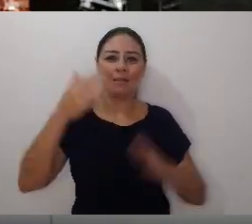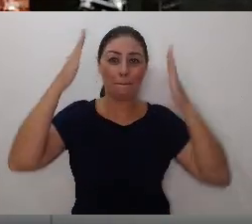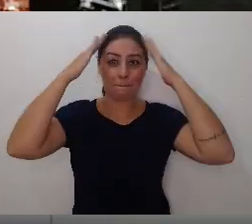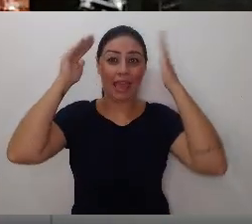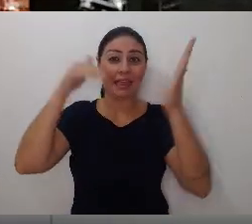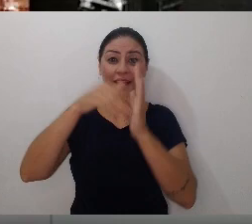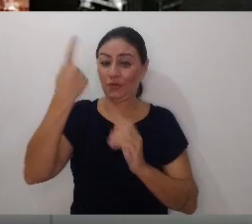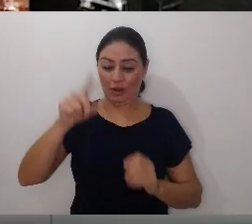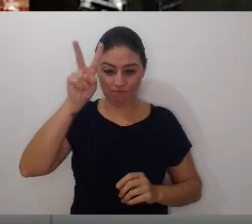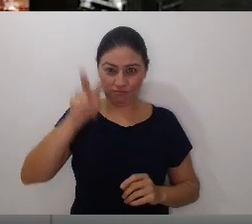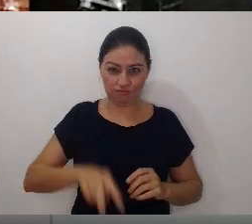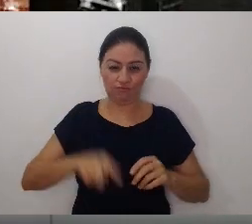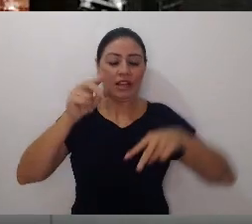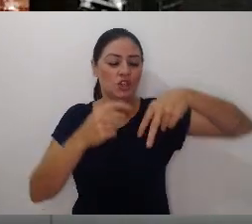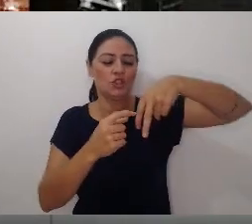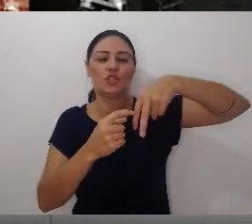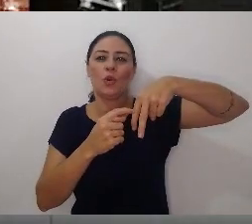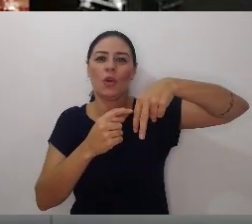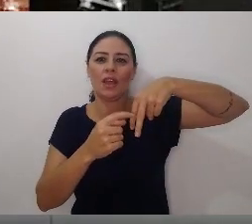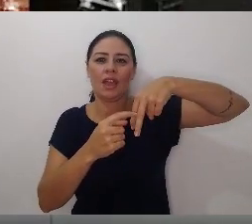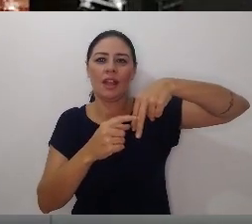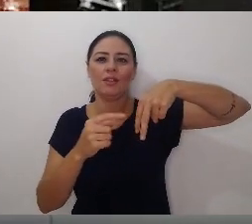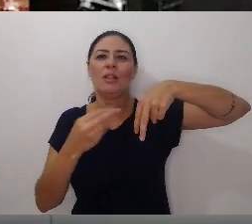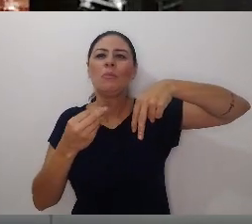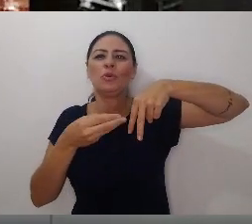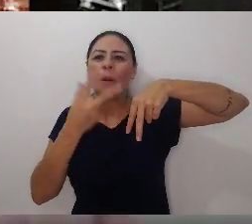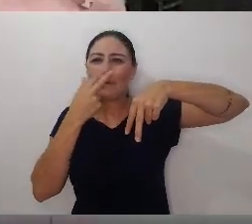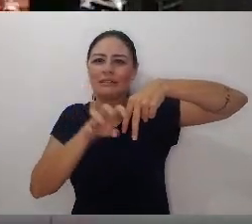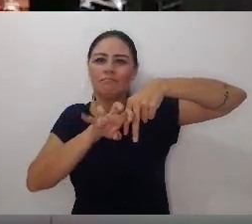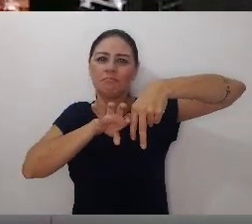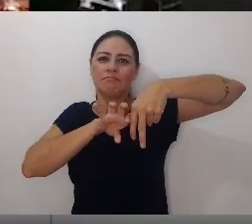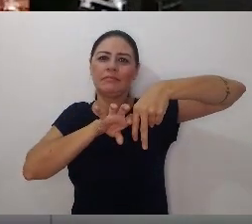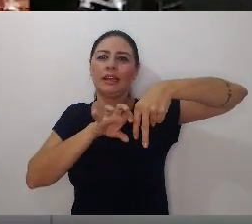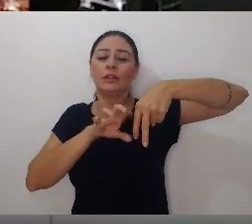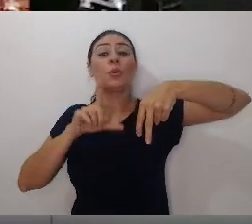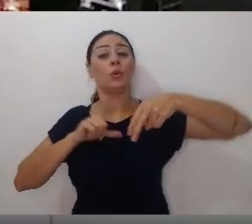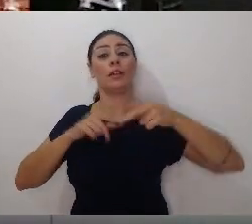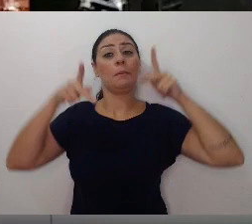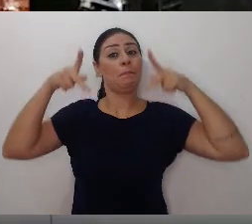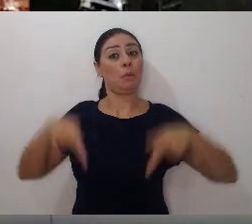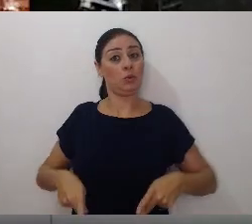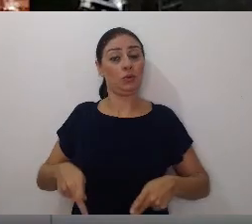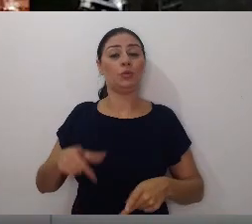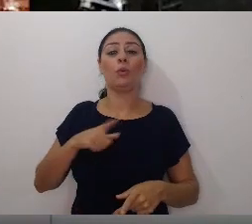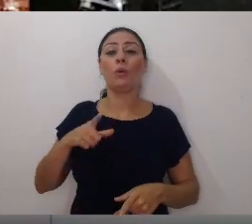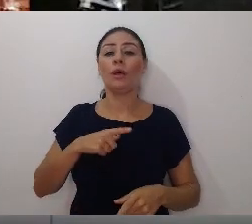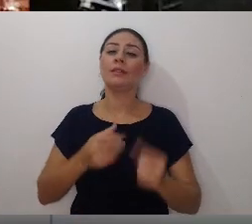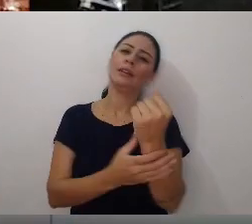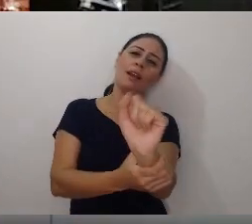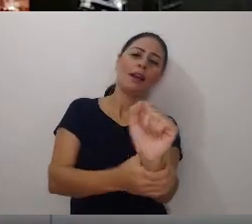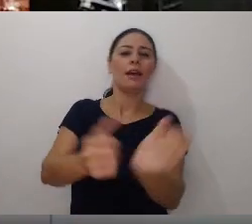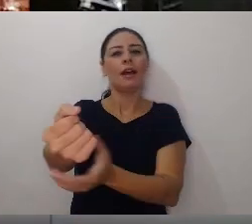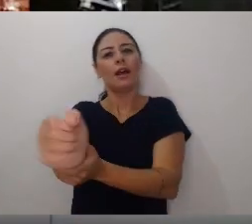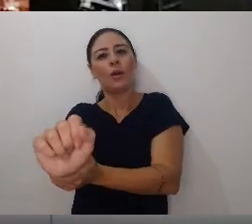cuidei. Então, como eu estava falando dos pés à cabeça, né? O pé depois do joelho. O joelho do meu filho está muito valgo, está muito para